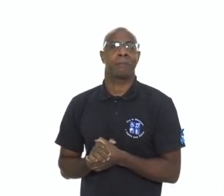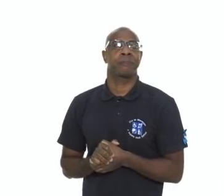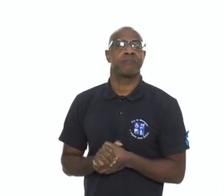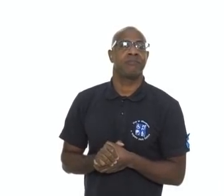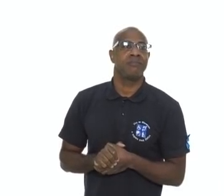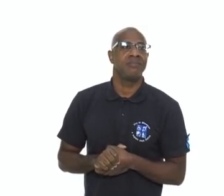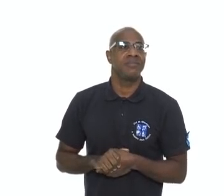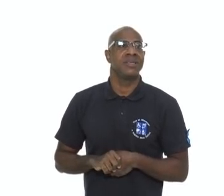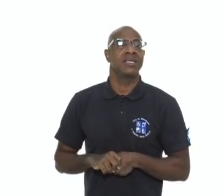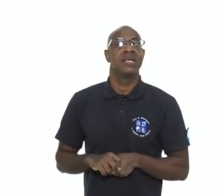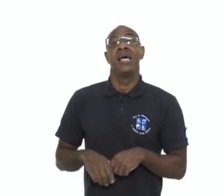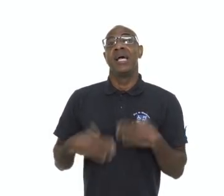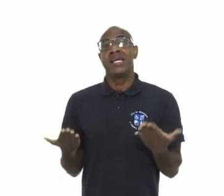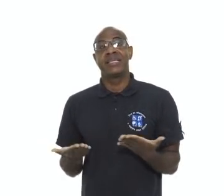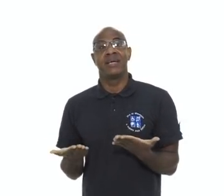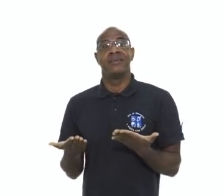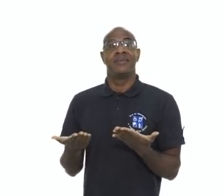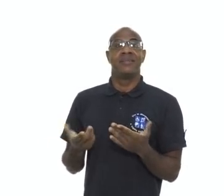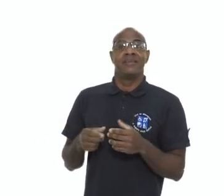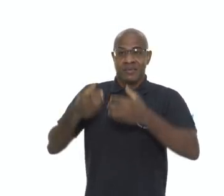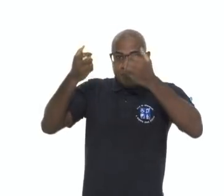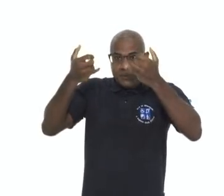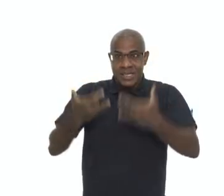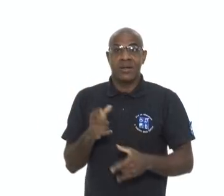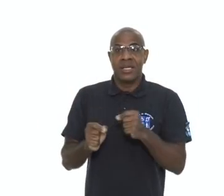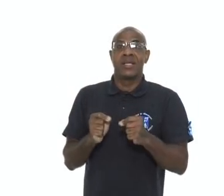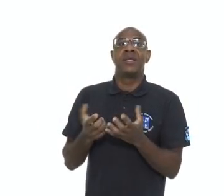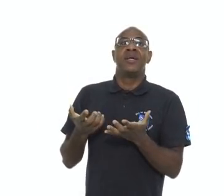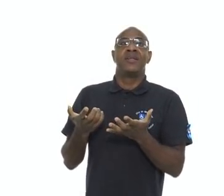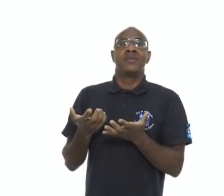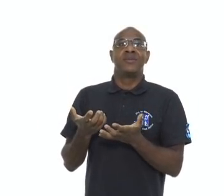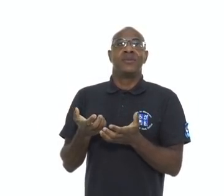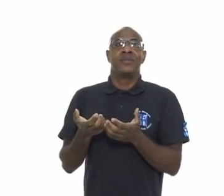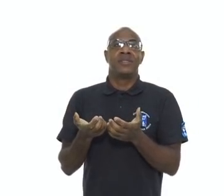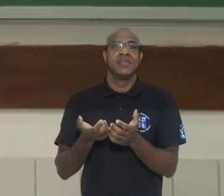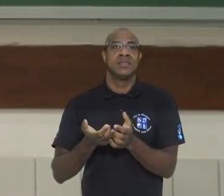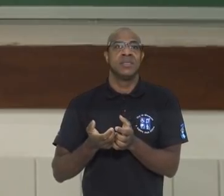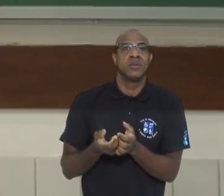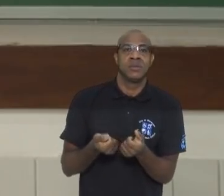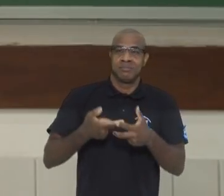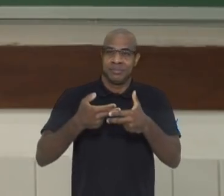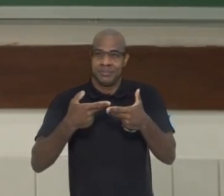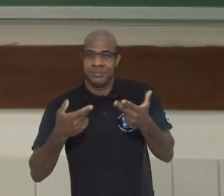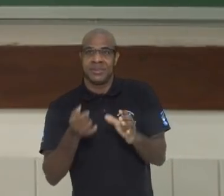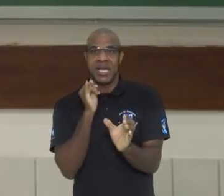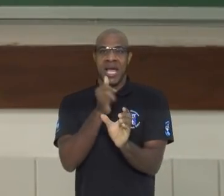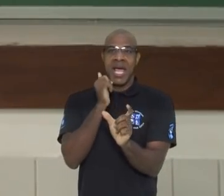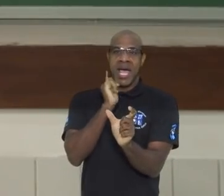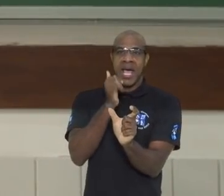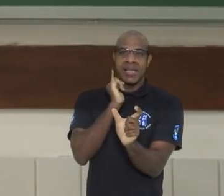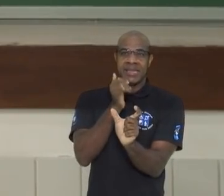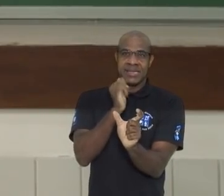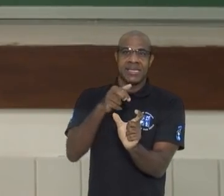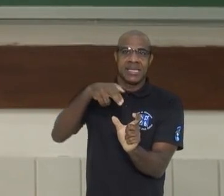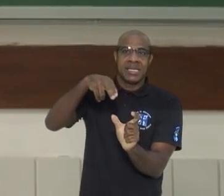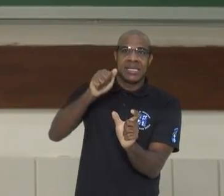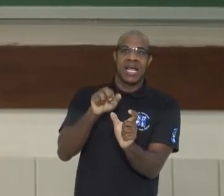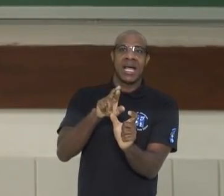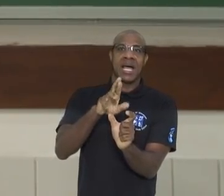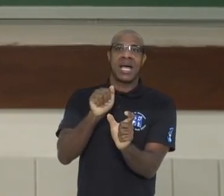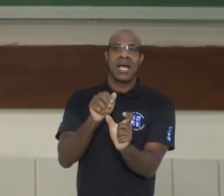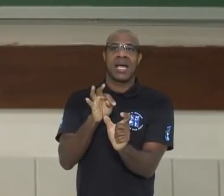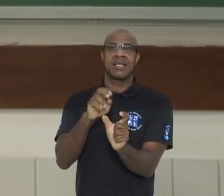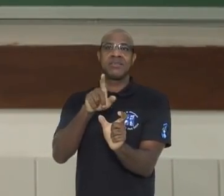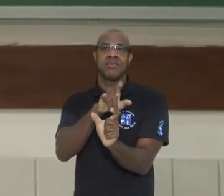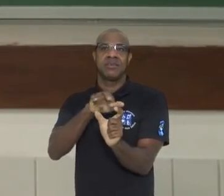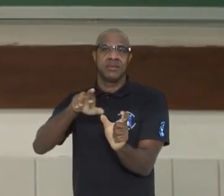Então, vamos falar um pouco mais sobre os elementos narrativos? Nós vamos falar bastante sobre esses elementos ao